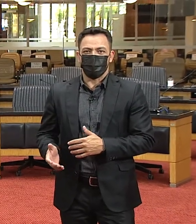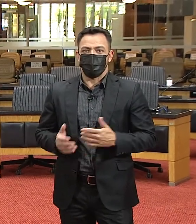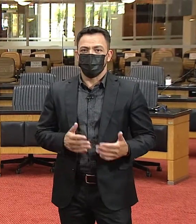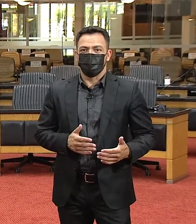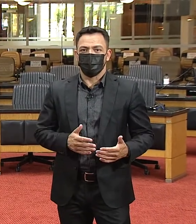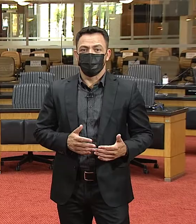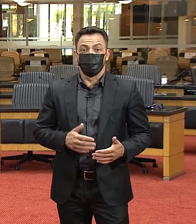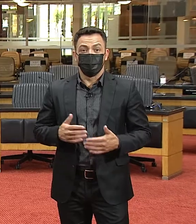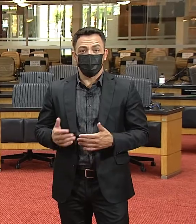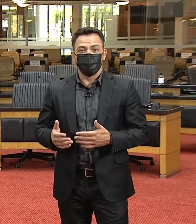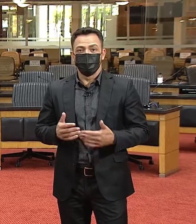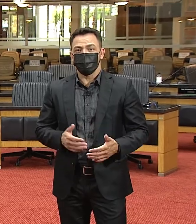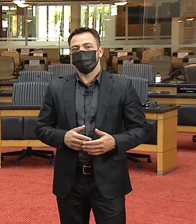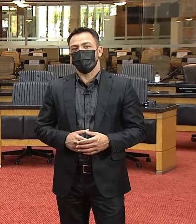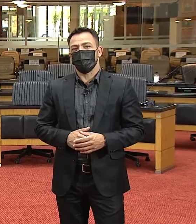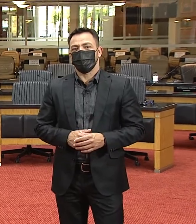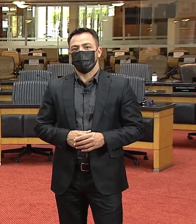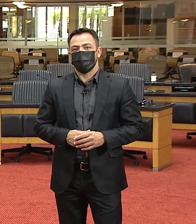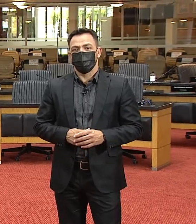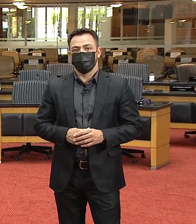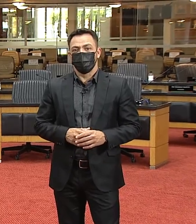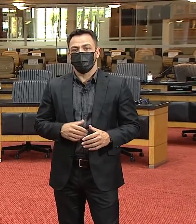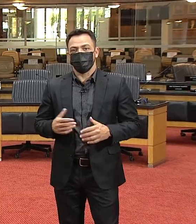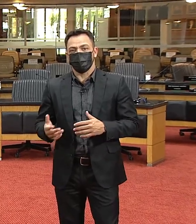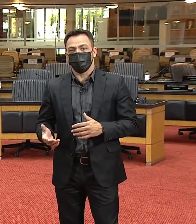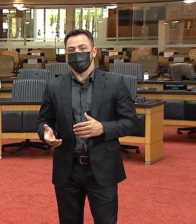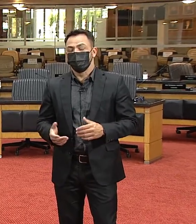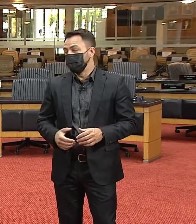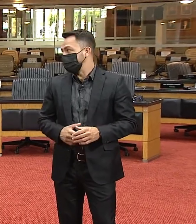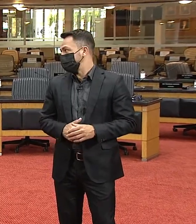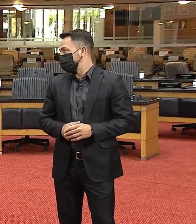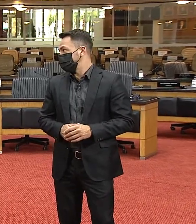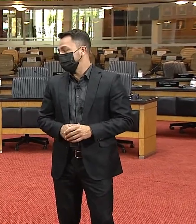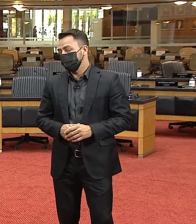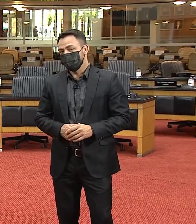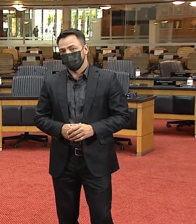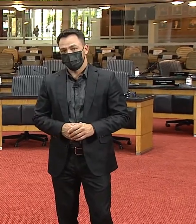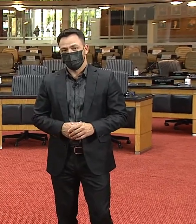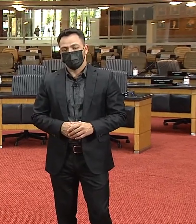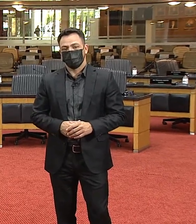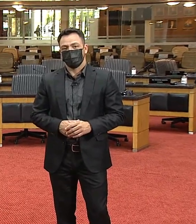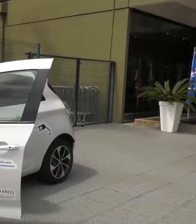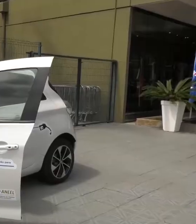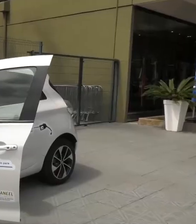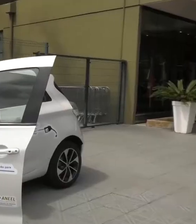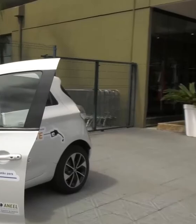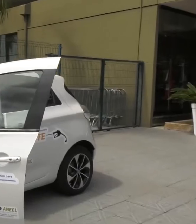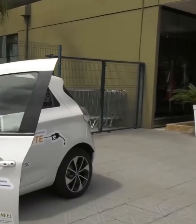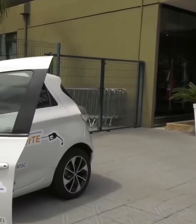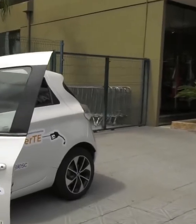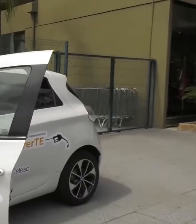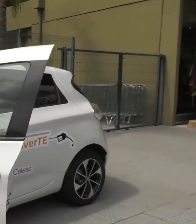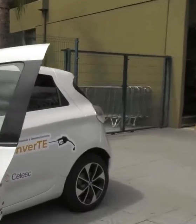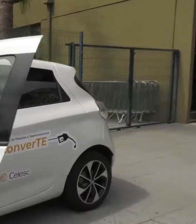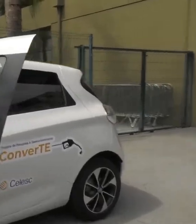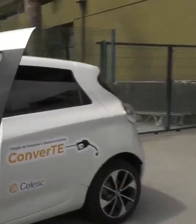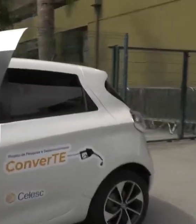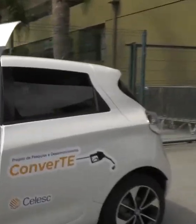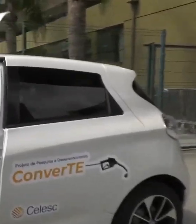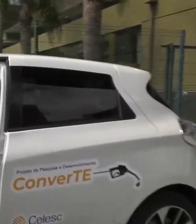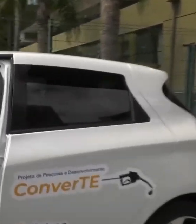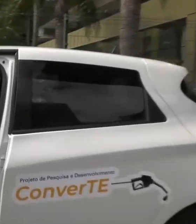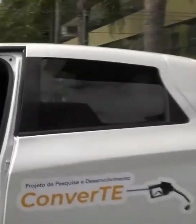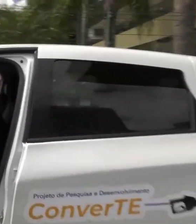conhecer uma iniciativa que propõe o uso de carros elétricos por instituições públicas. O modelo foi apresentado aos parlamentares nesta